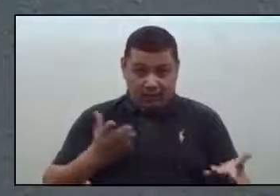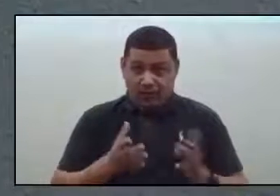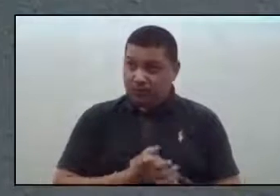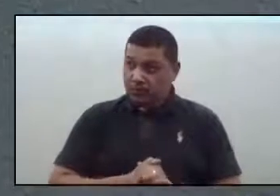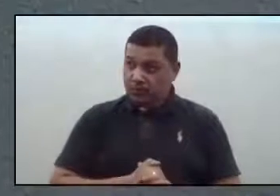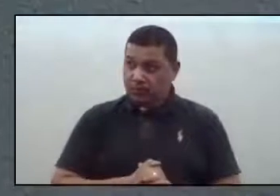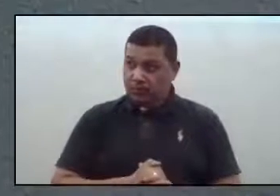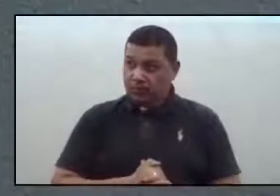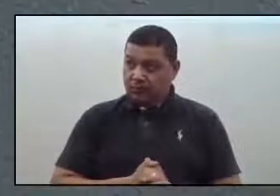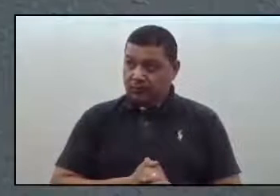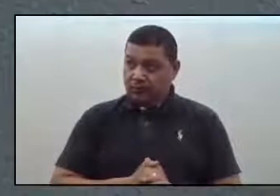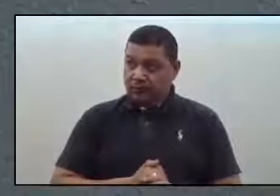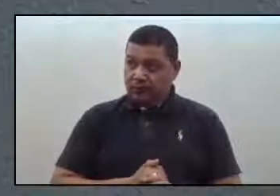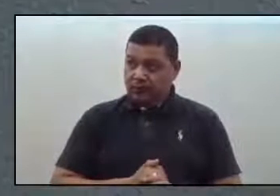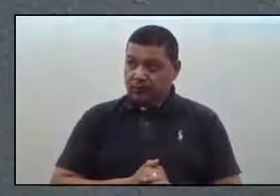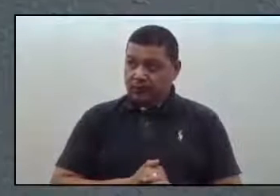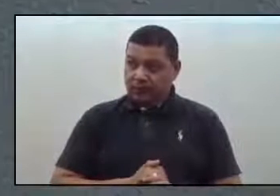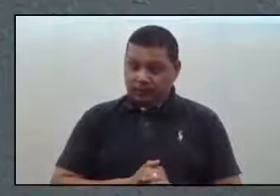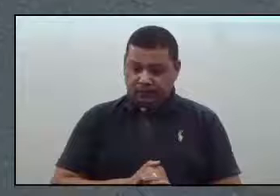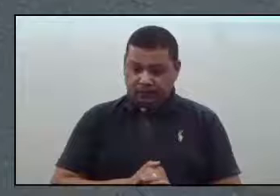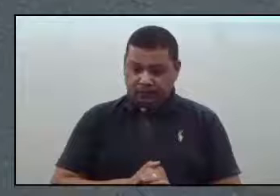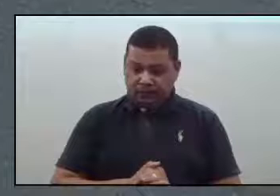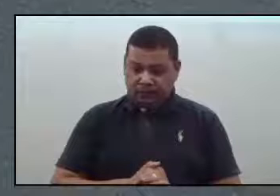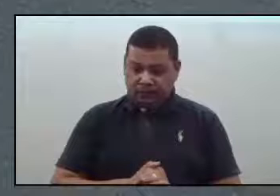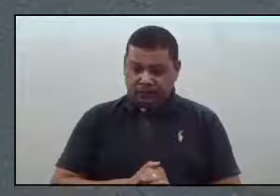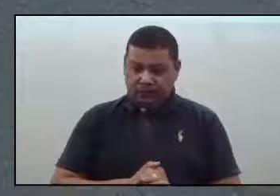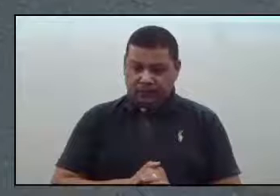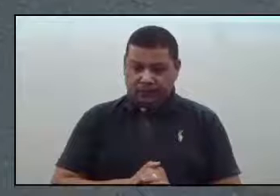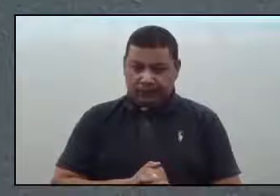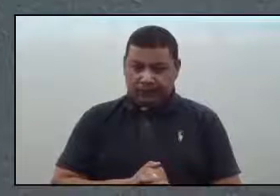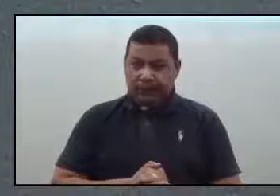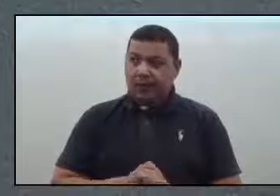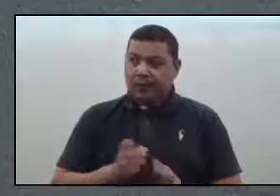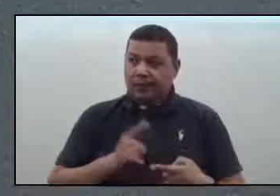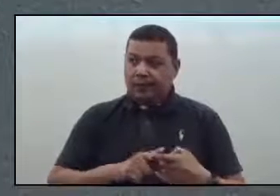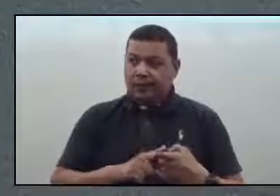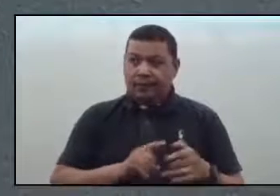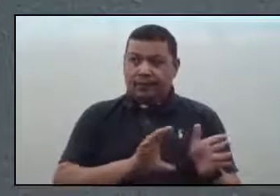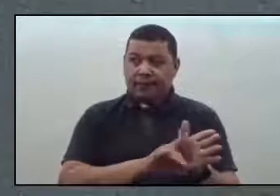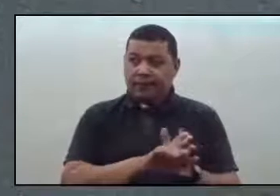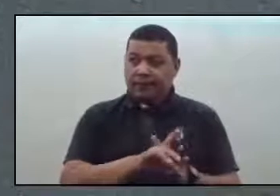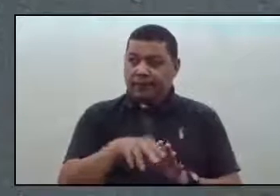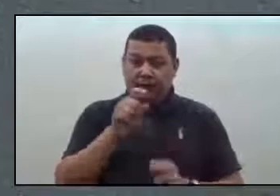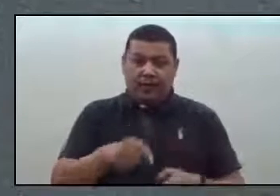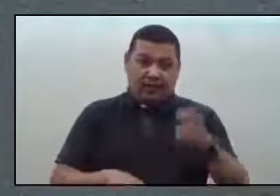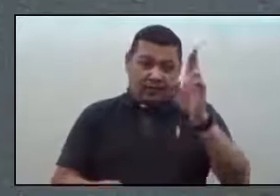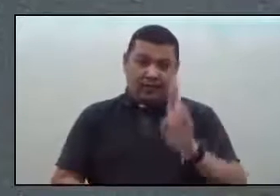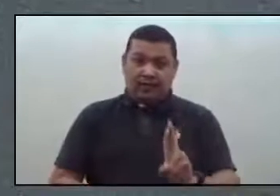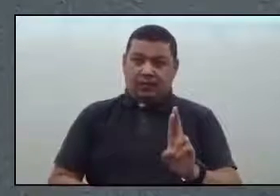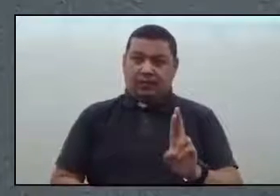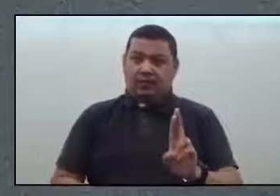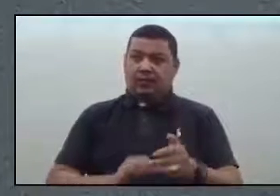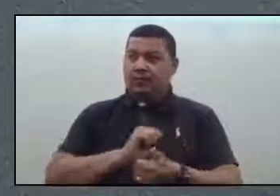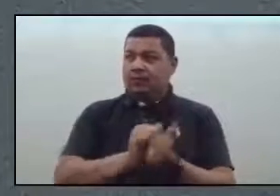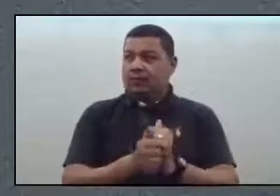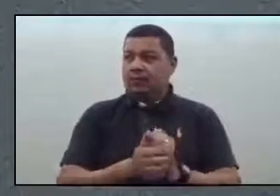homenagem às pessoas que fazem de Cacoal uma referência no esporte. Vou estar presente,